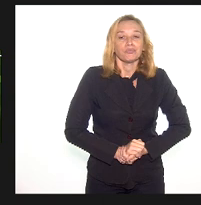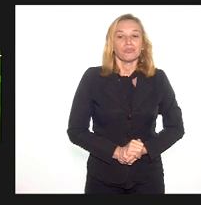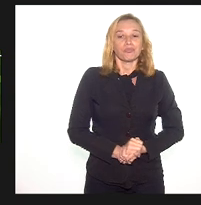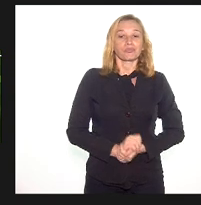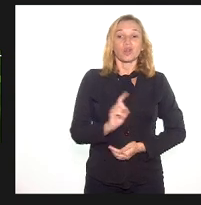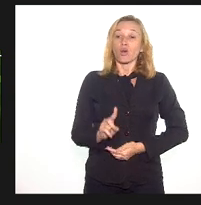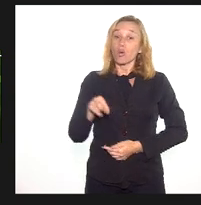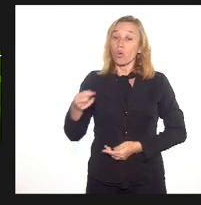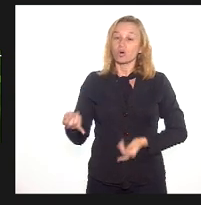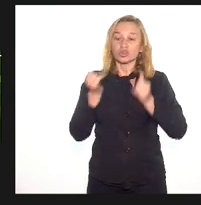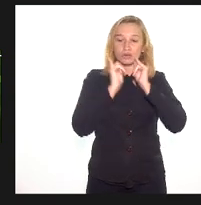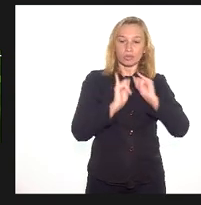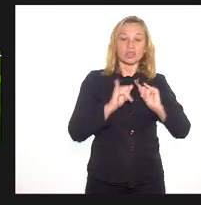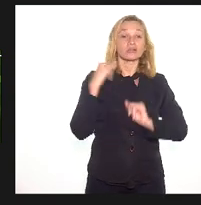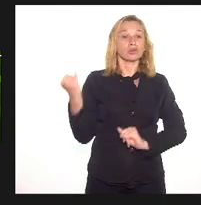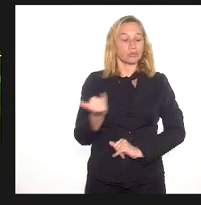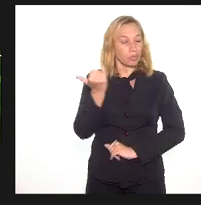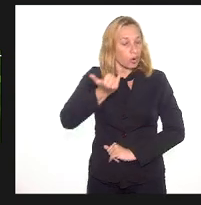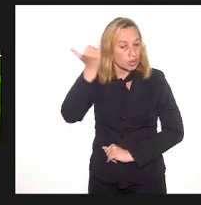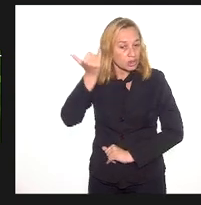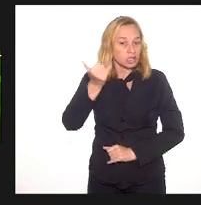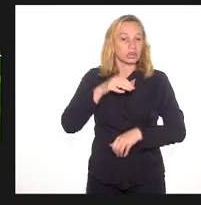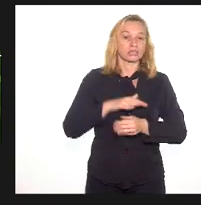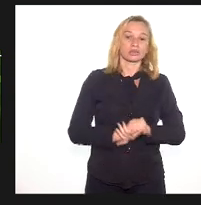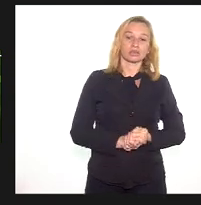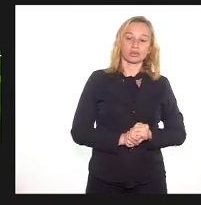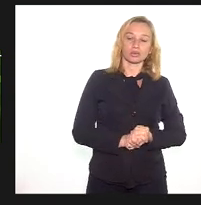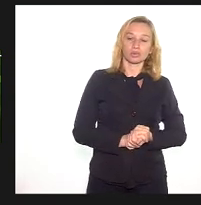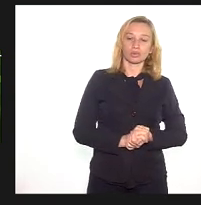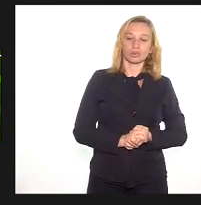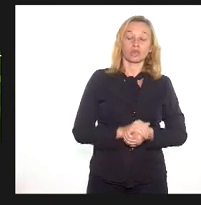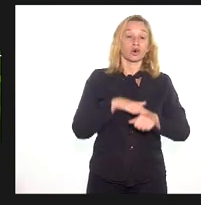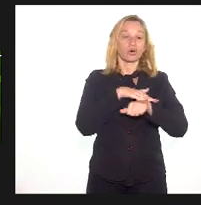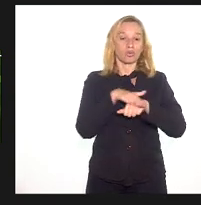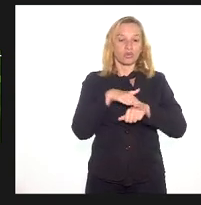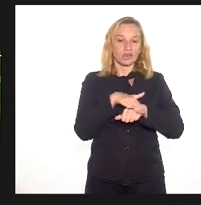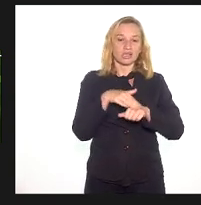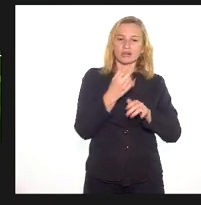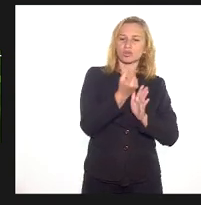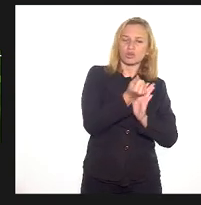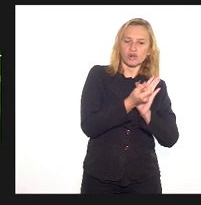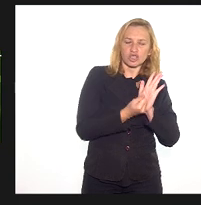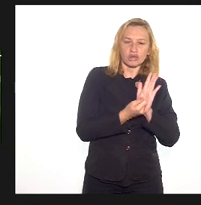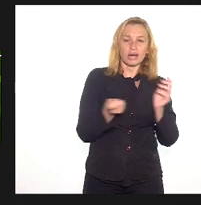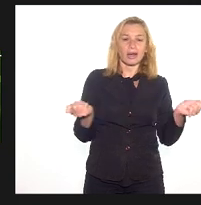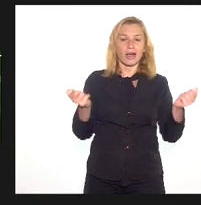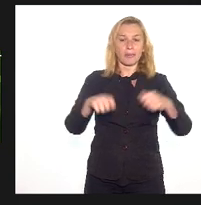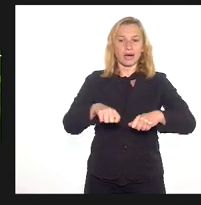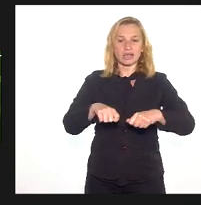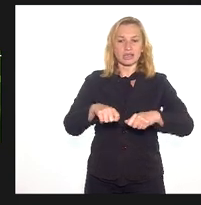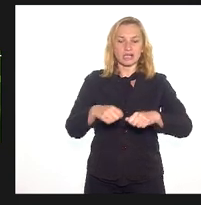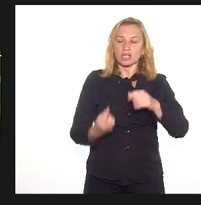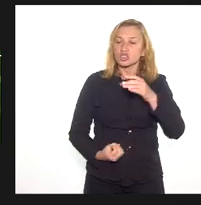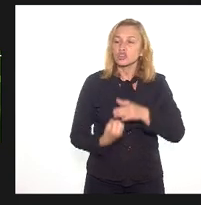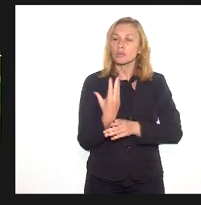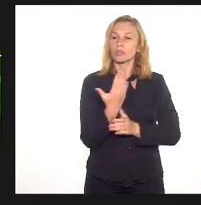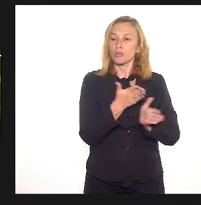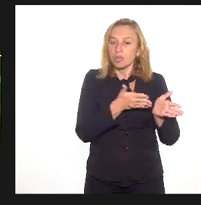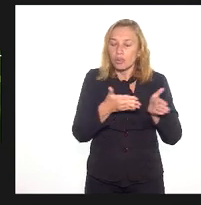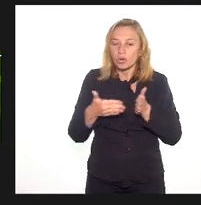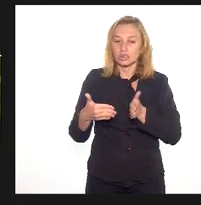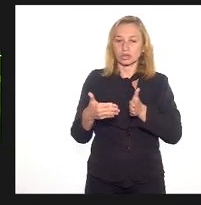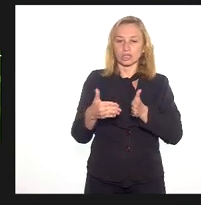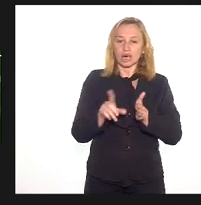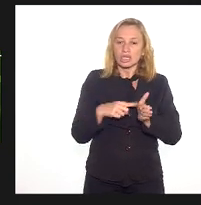Uma outra informação importante que conversa com os investimentos e a capacidade de produção da